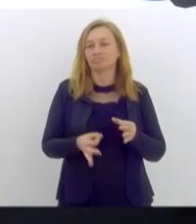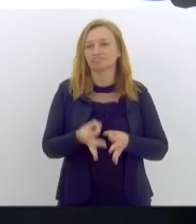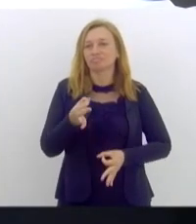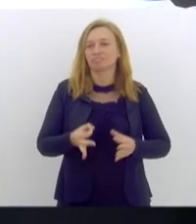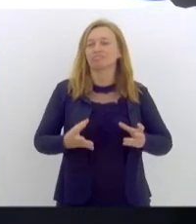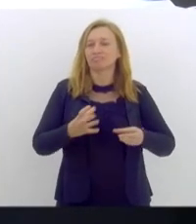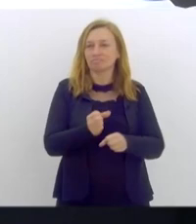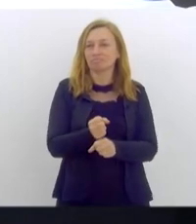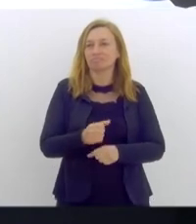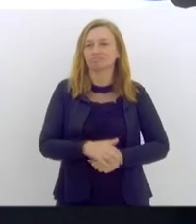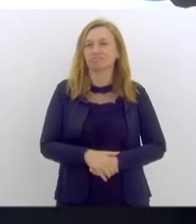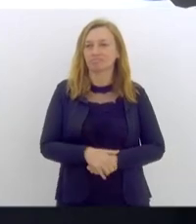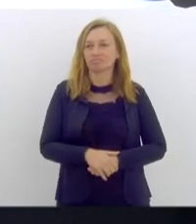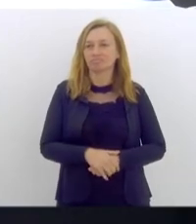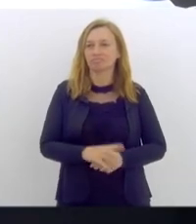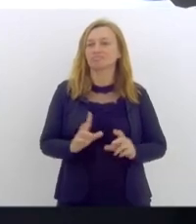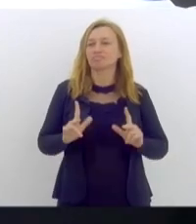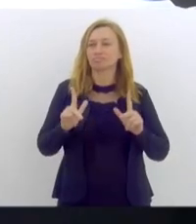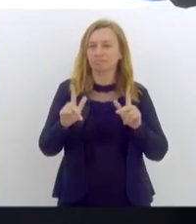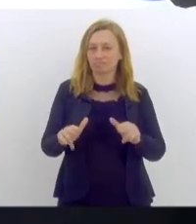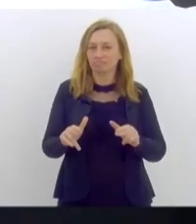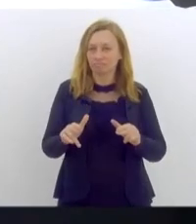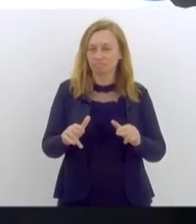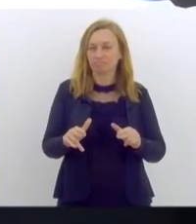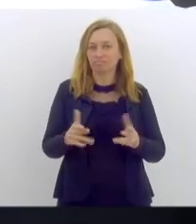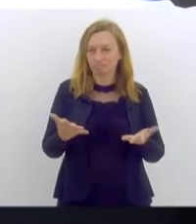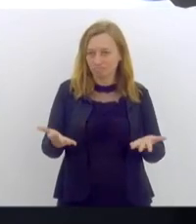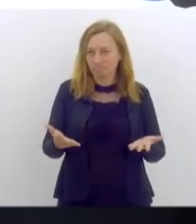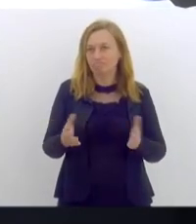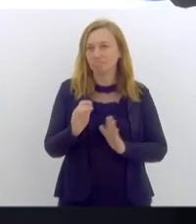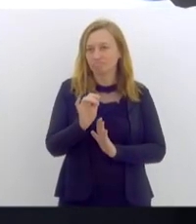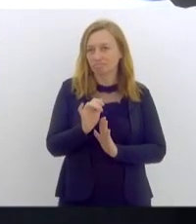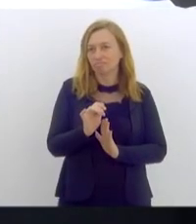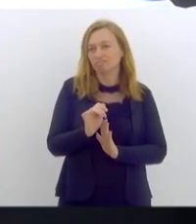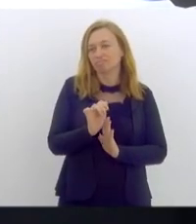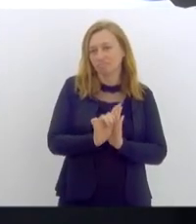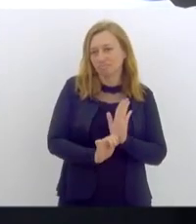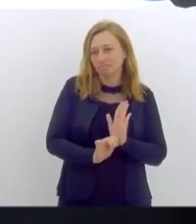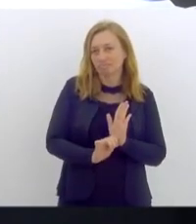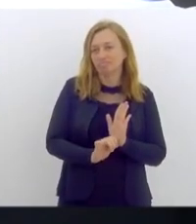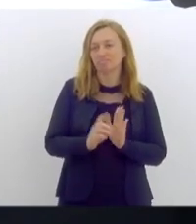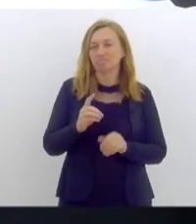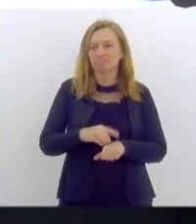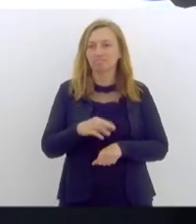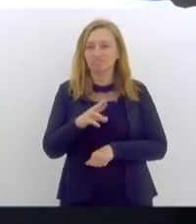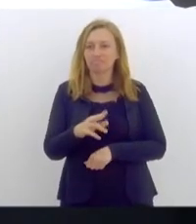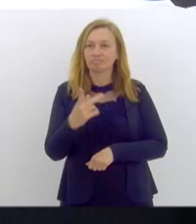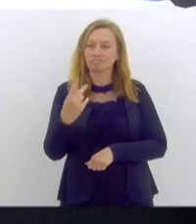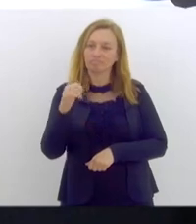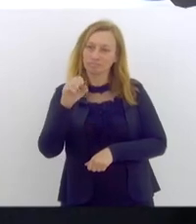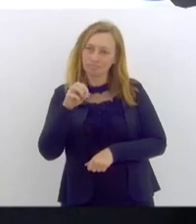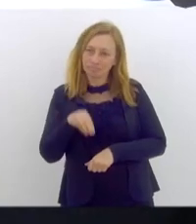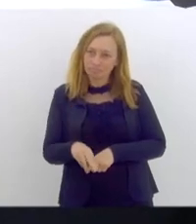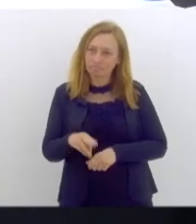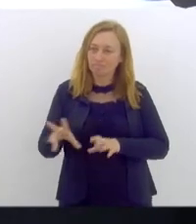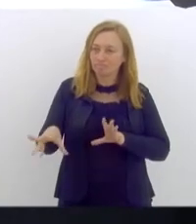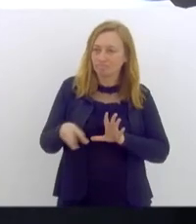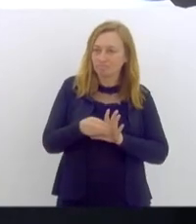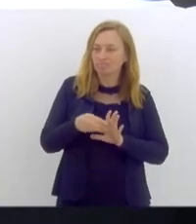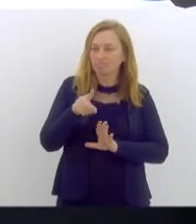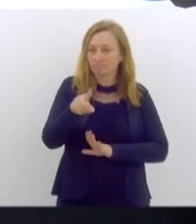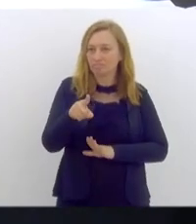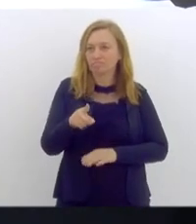essa tá no mesmo teor a redação que o doutor Emerson propor a gente aglutina